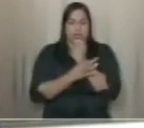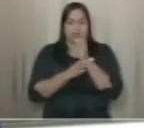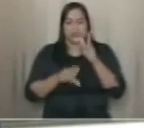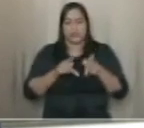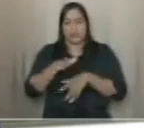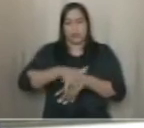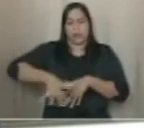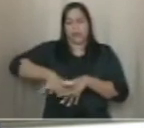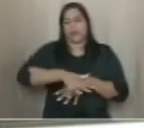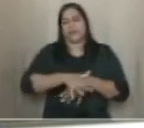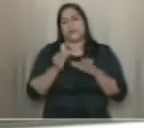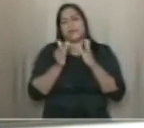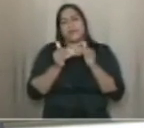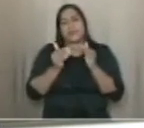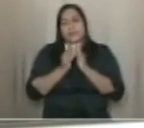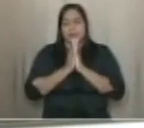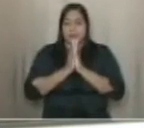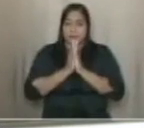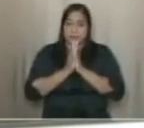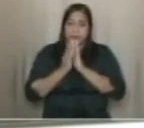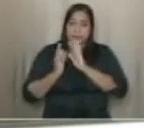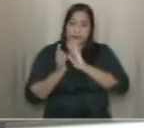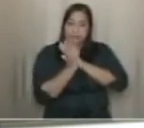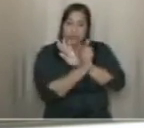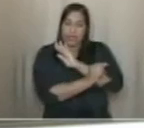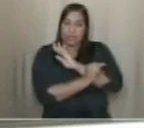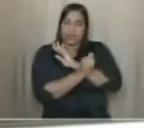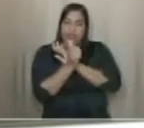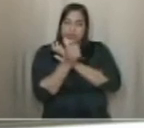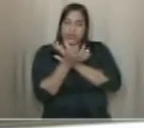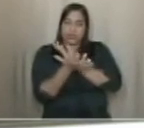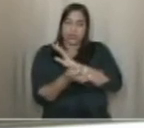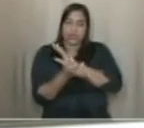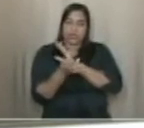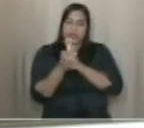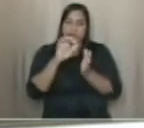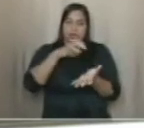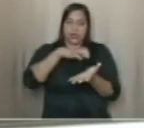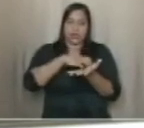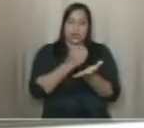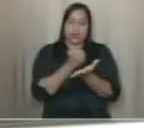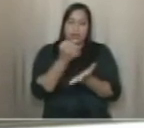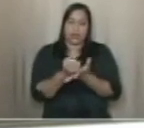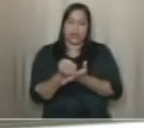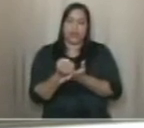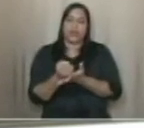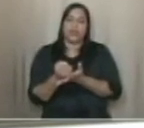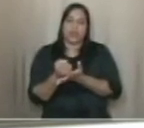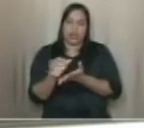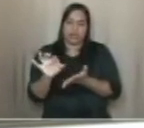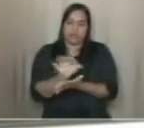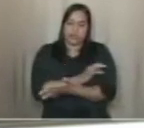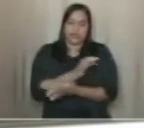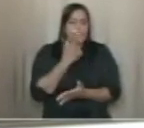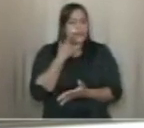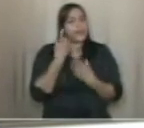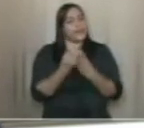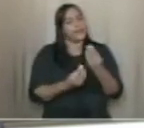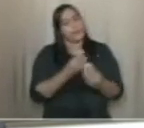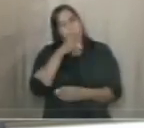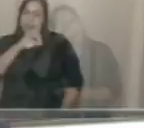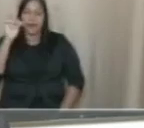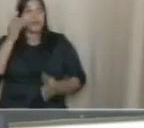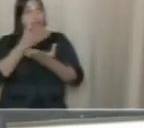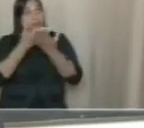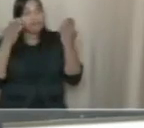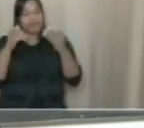continuar então a pelo que eu faço aqui e saindo daqui eu vou no 16º Batalhão protocolar esse pedido e ver como vai ficar a situação